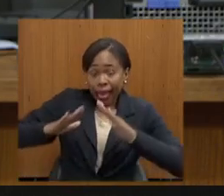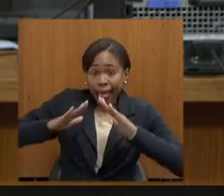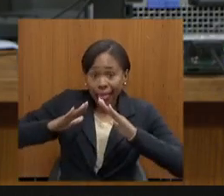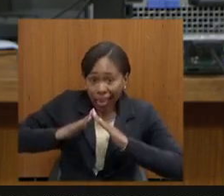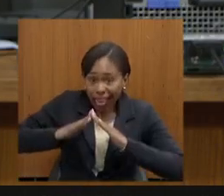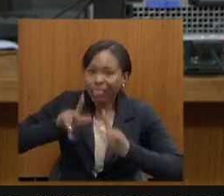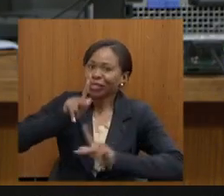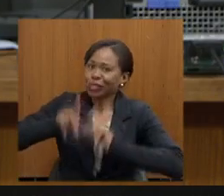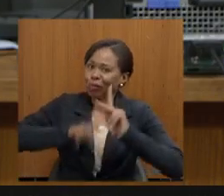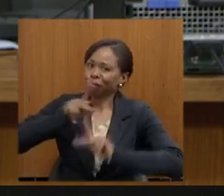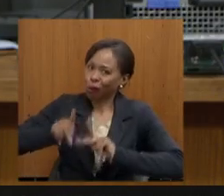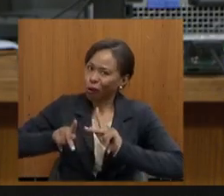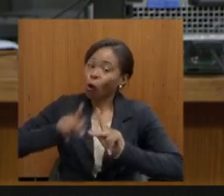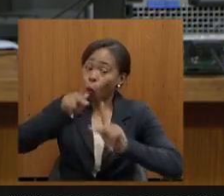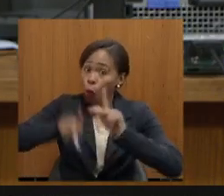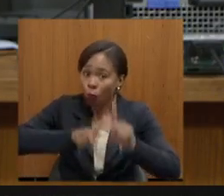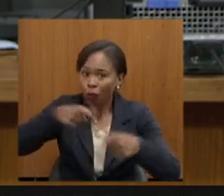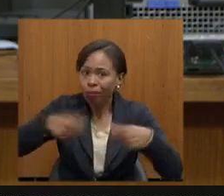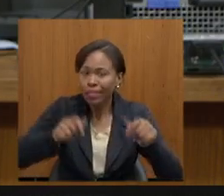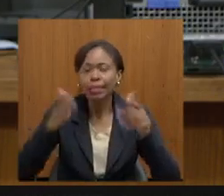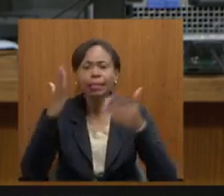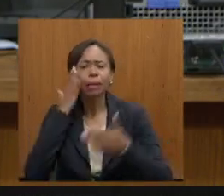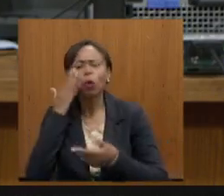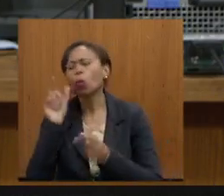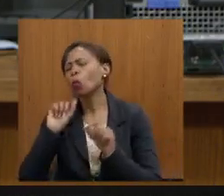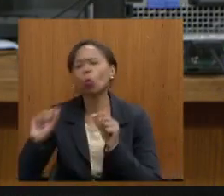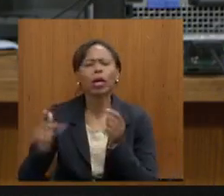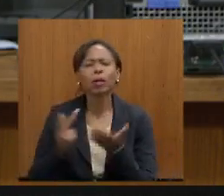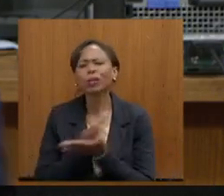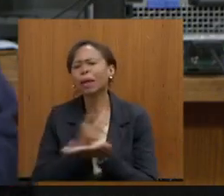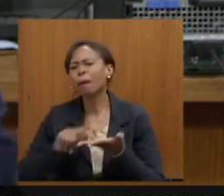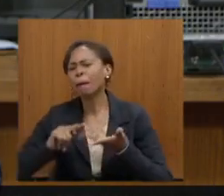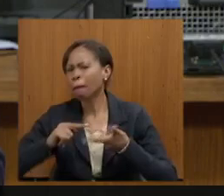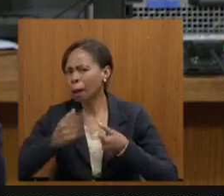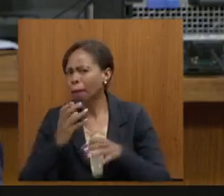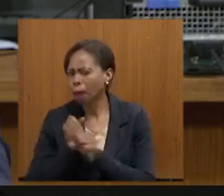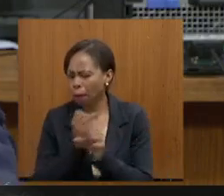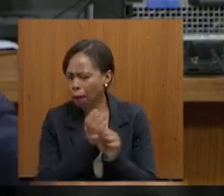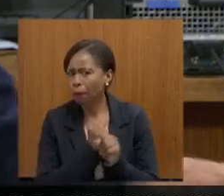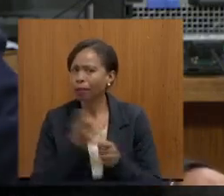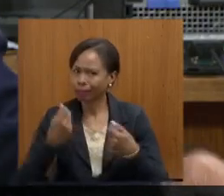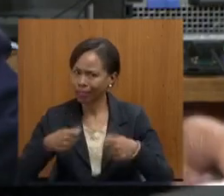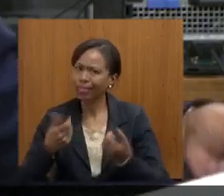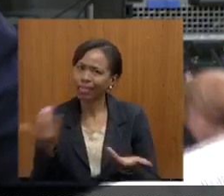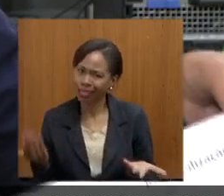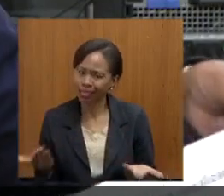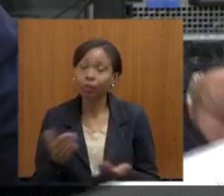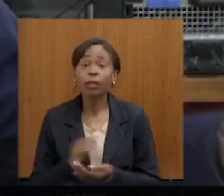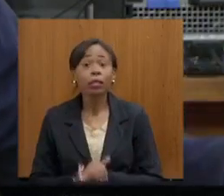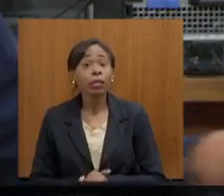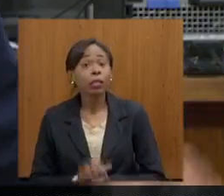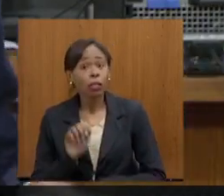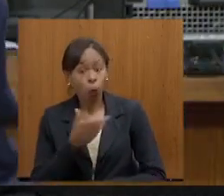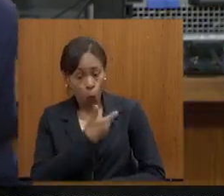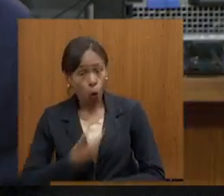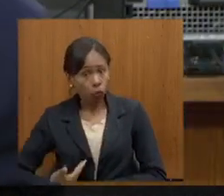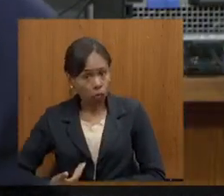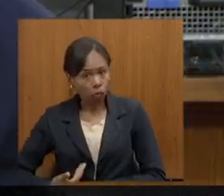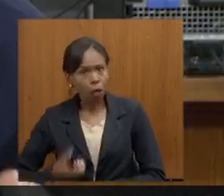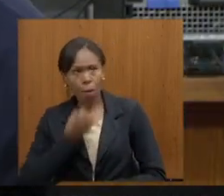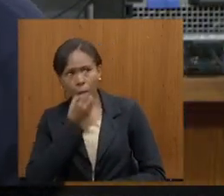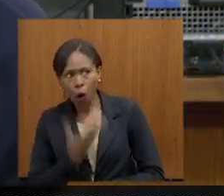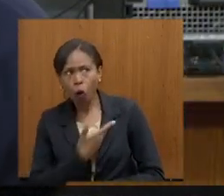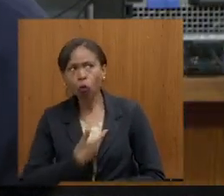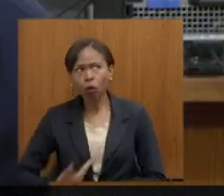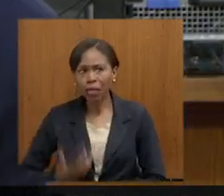um pouco saber o que tá acontecendo esse balanço é fundamental e quando o governo é bom o governo é sério e olha